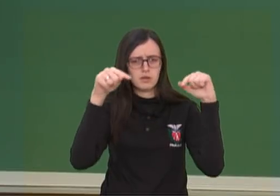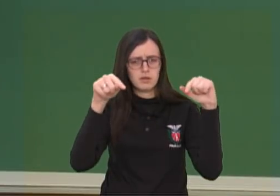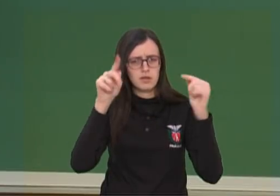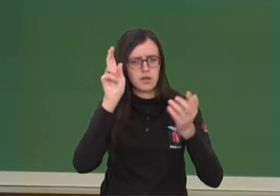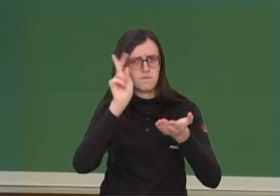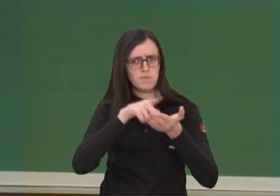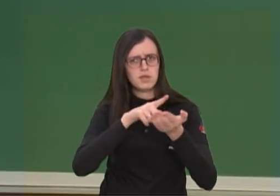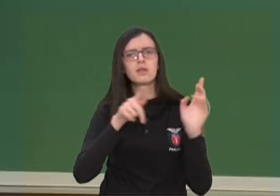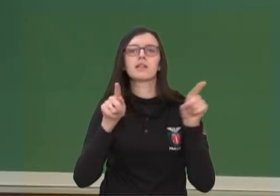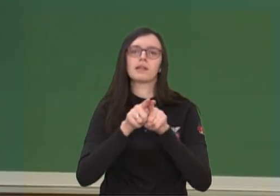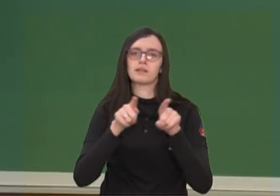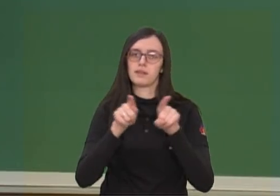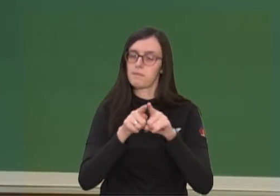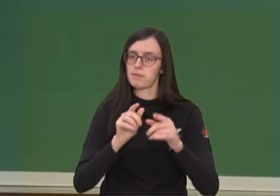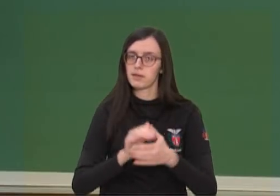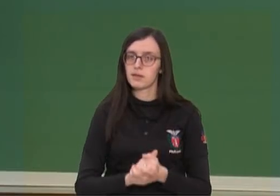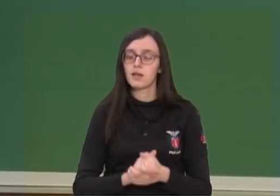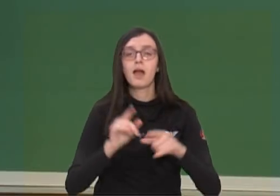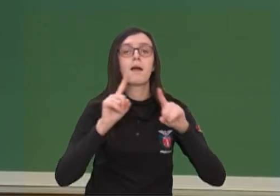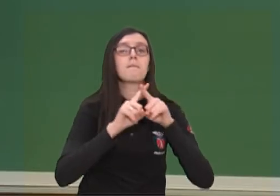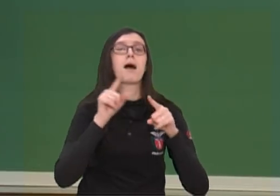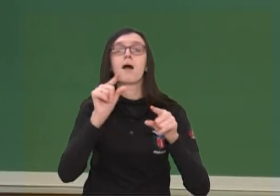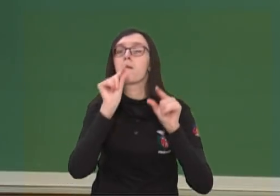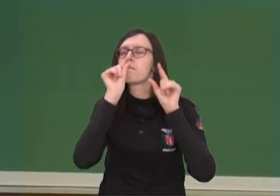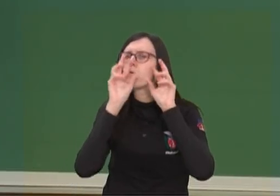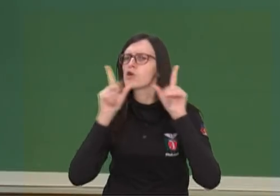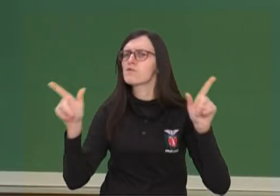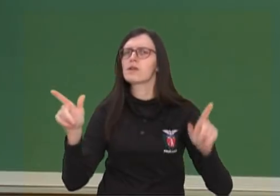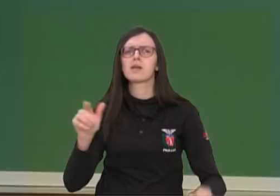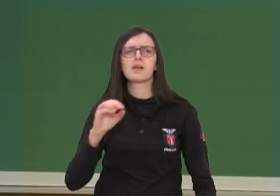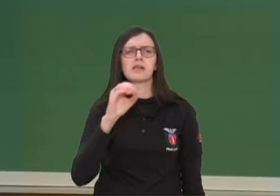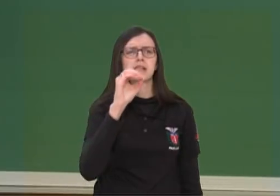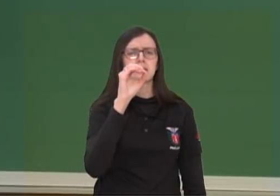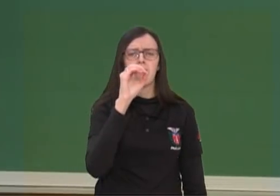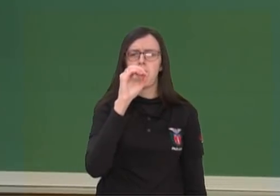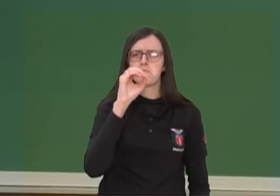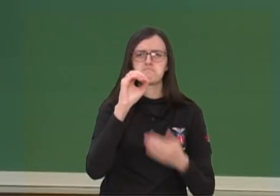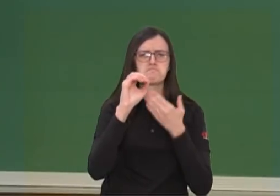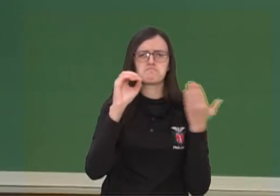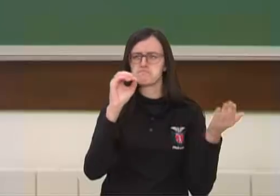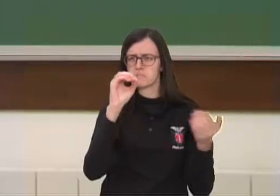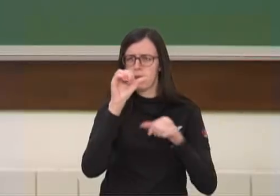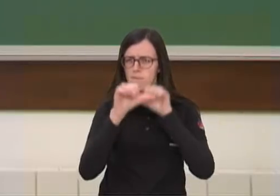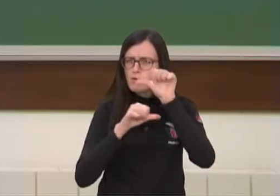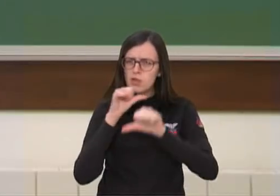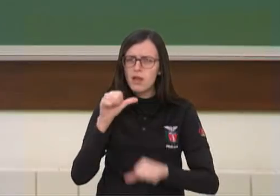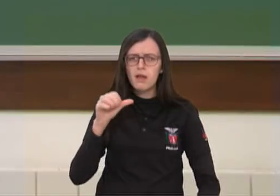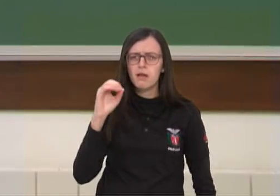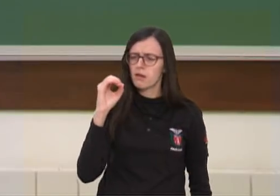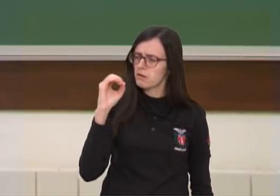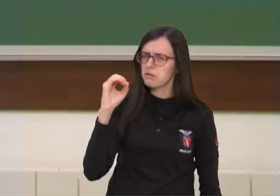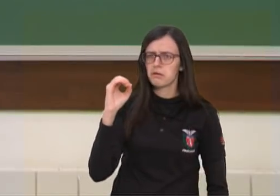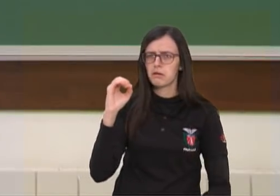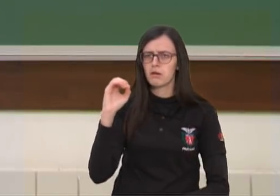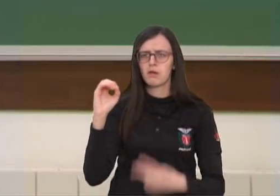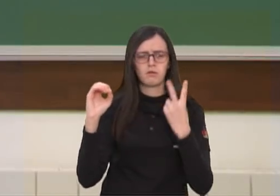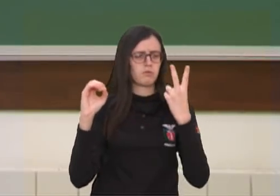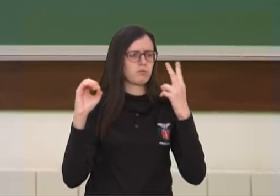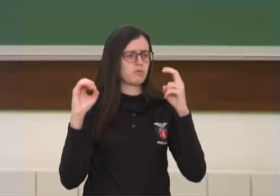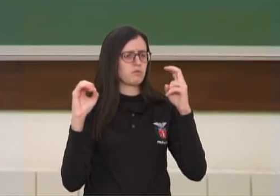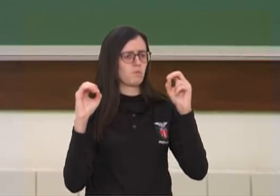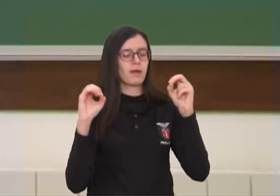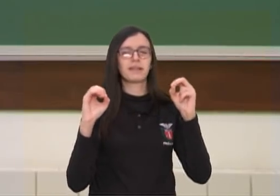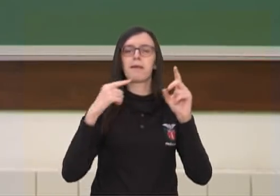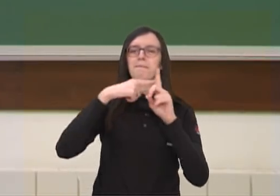também vai ser verdadeiro. Só que o que aconteceu com o zero? O zero interferiu no resultado ou 250 continuou